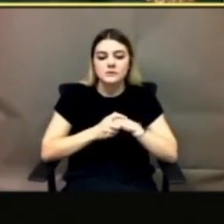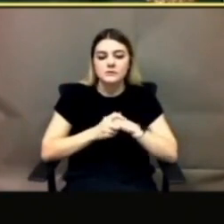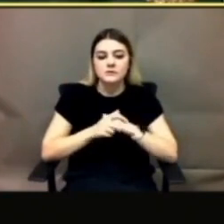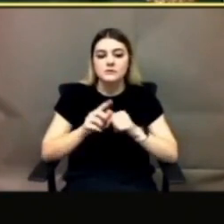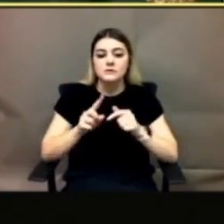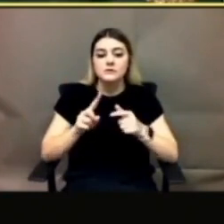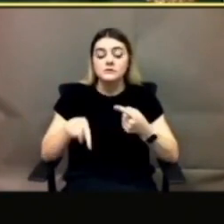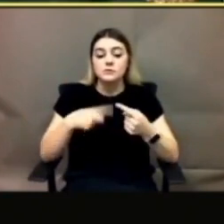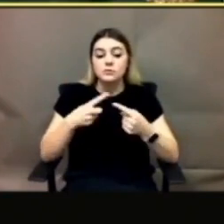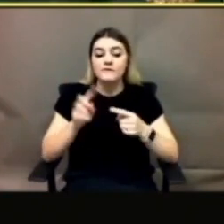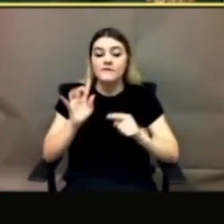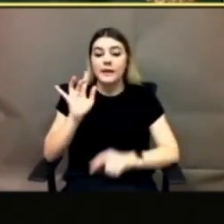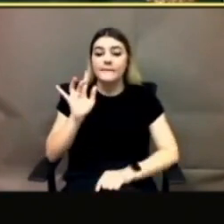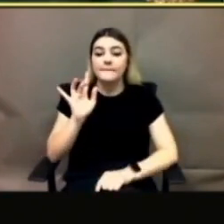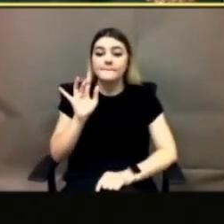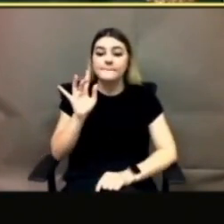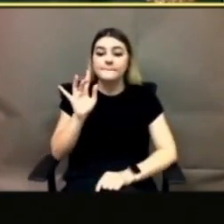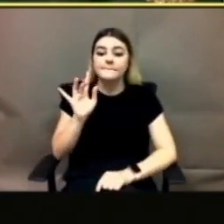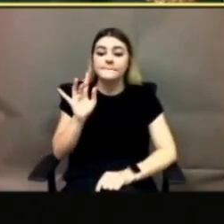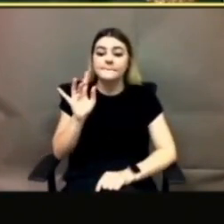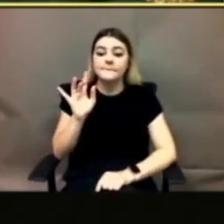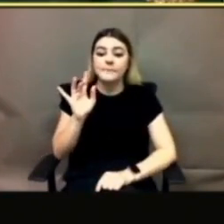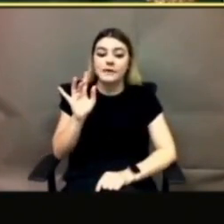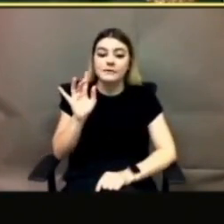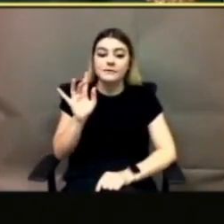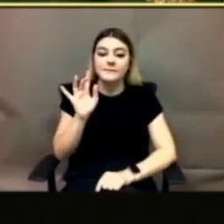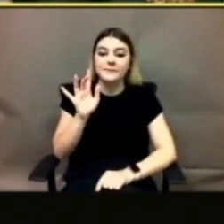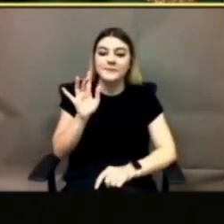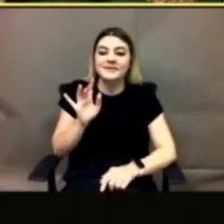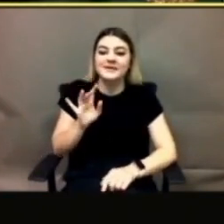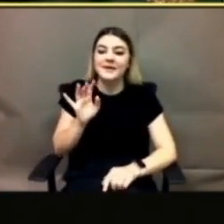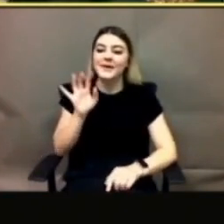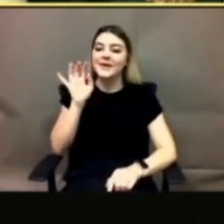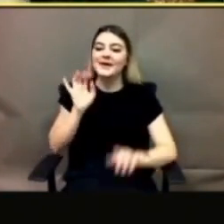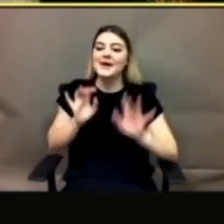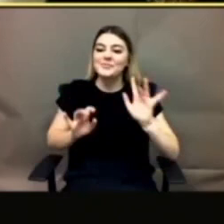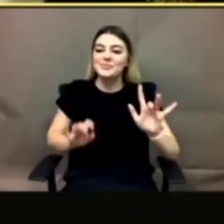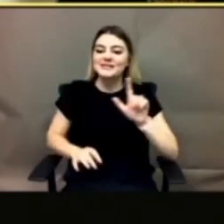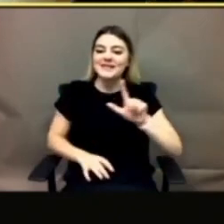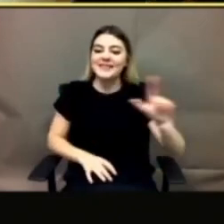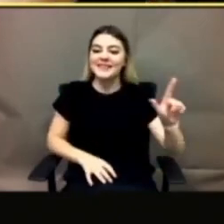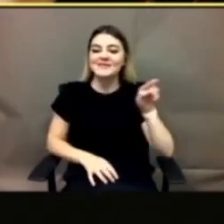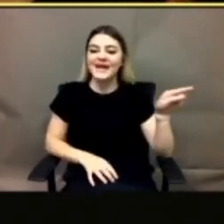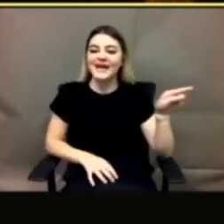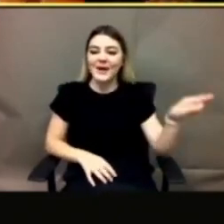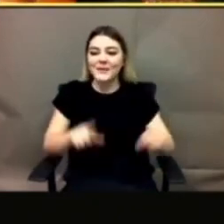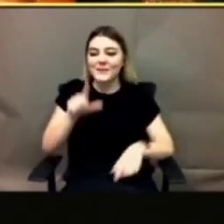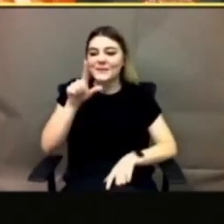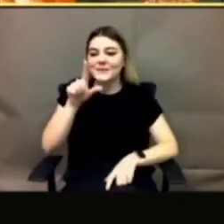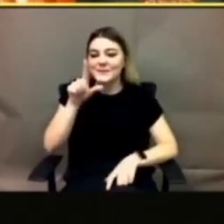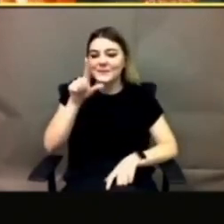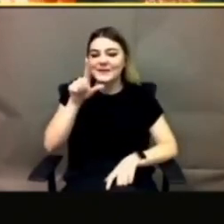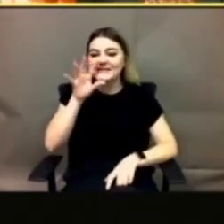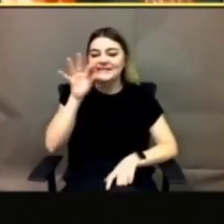Então quando eu clicar na seta à esquerda, vai ter um miau. Ou pode